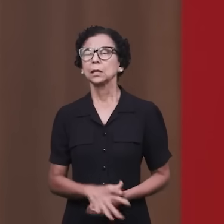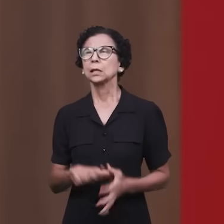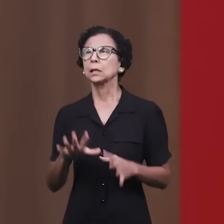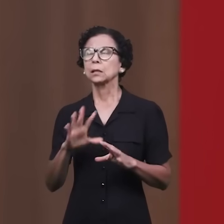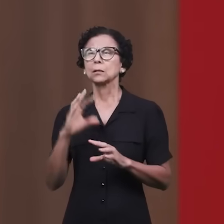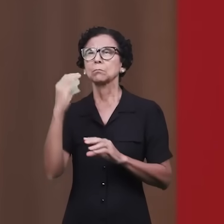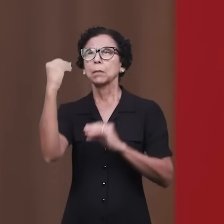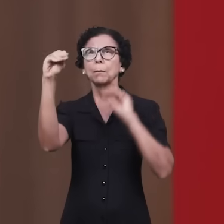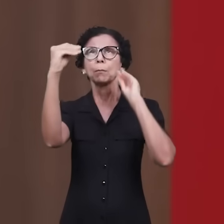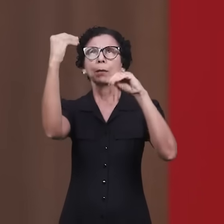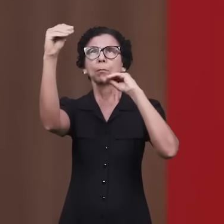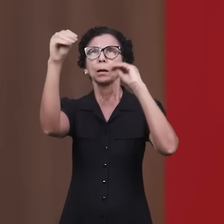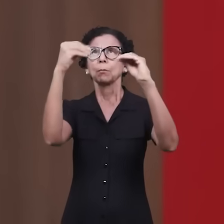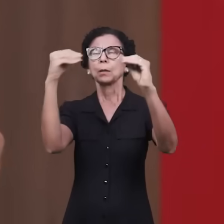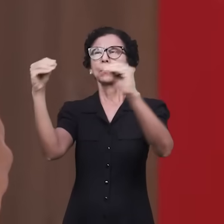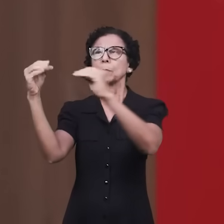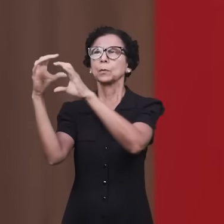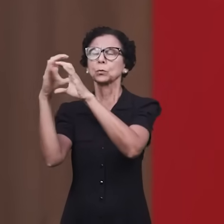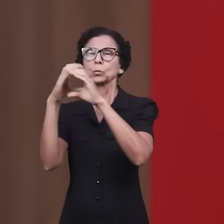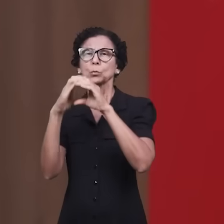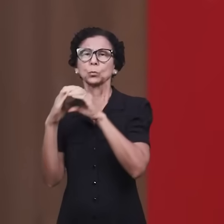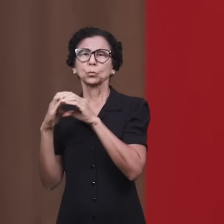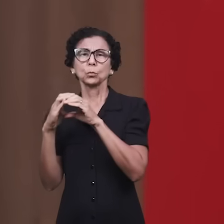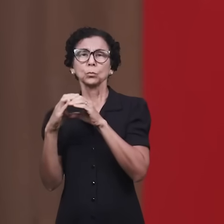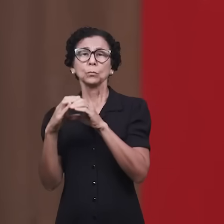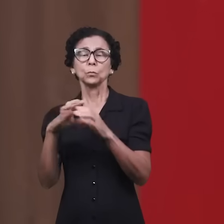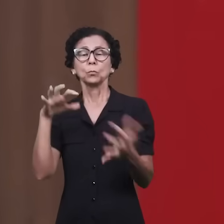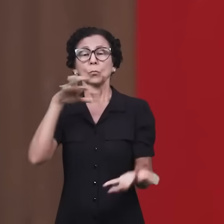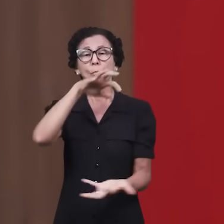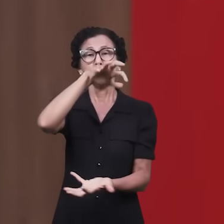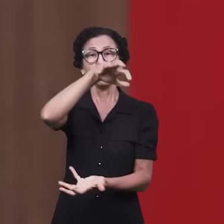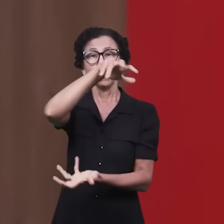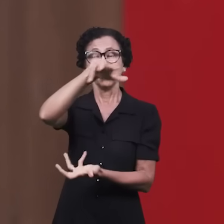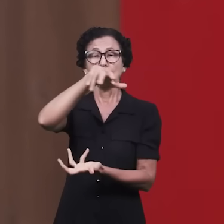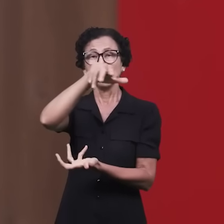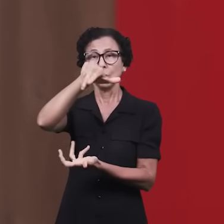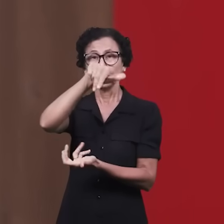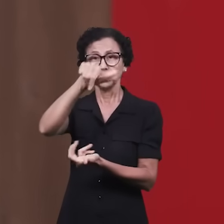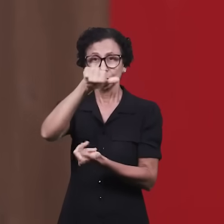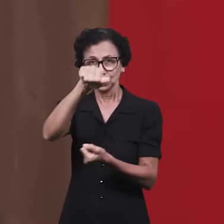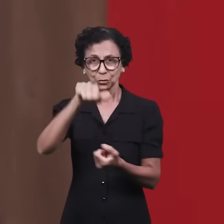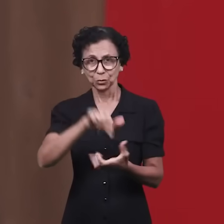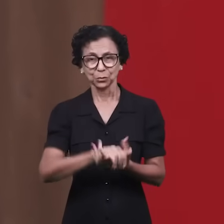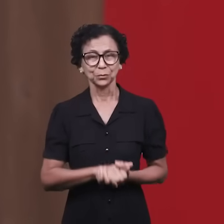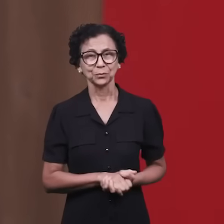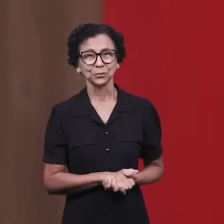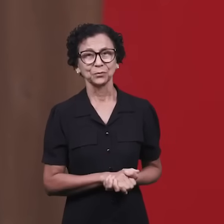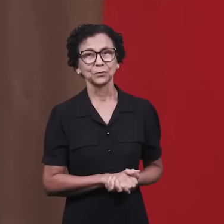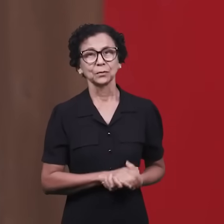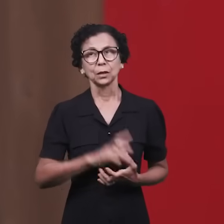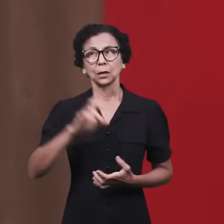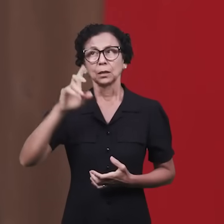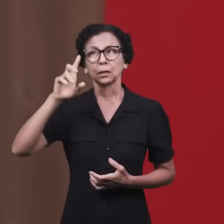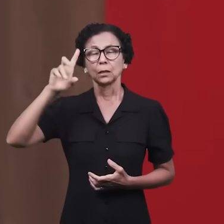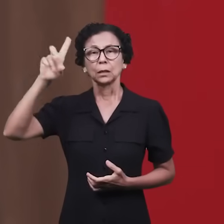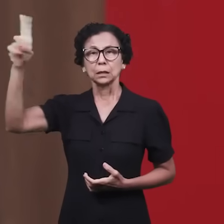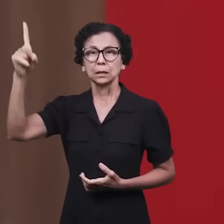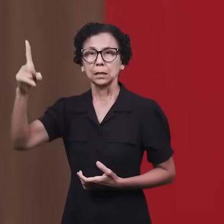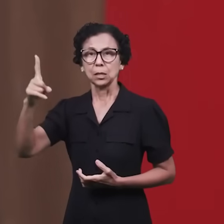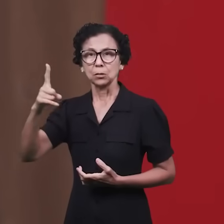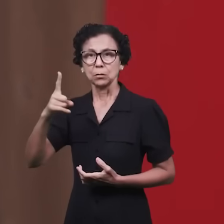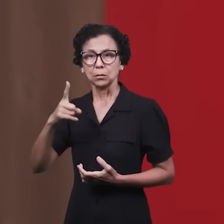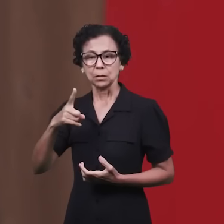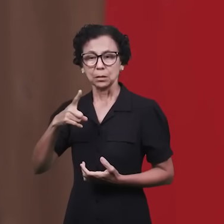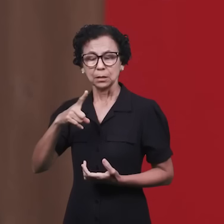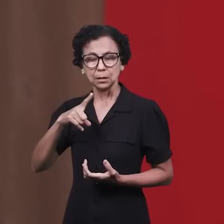é sustentado por essa palavra. Essa mesma palavra que criou é ela que sustenta. A garantia que o mundo, o universo está funcionando,